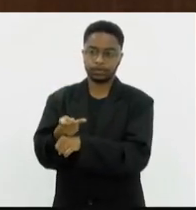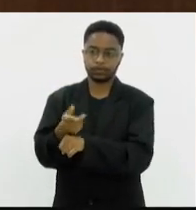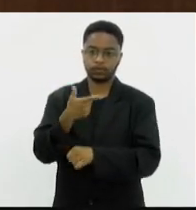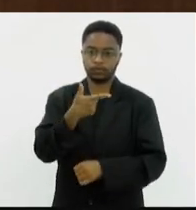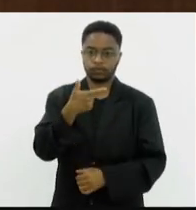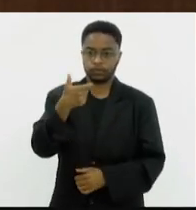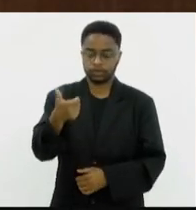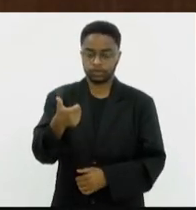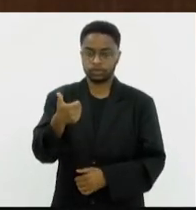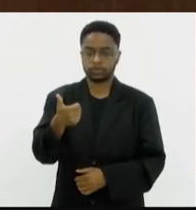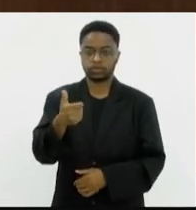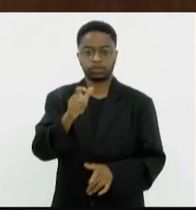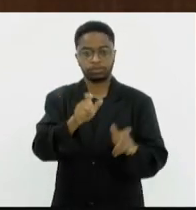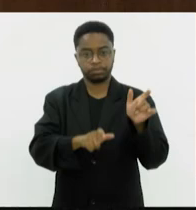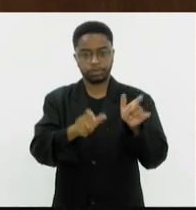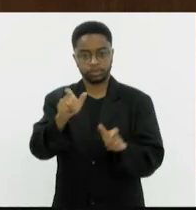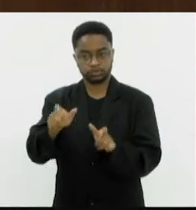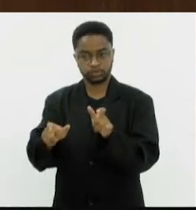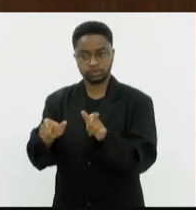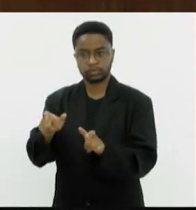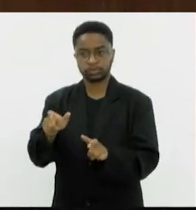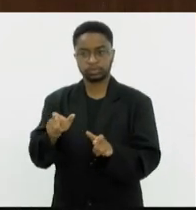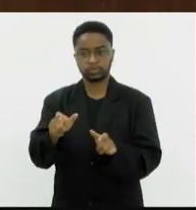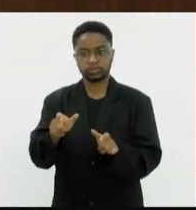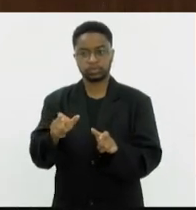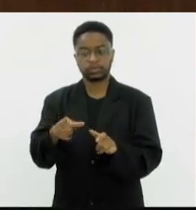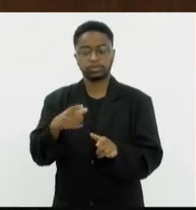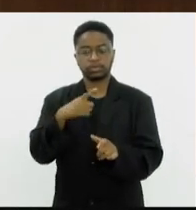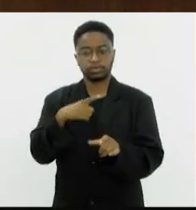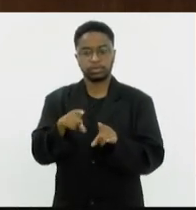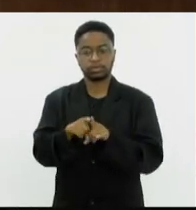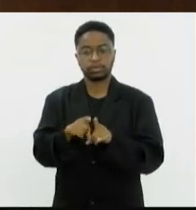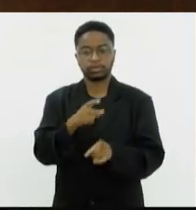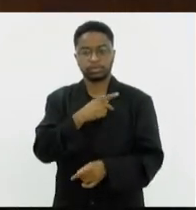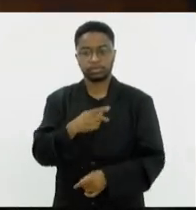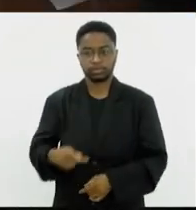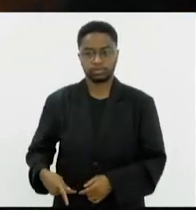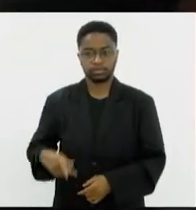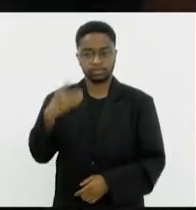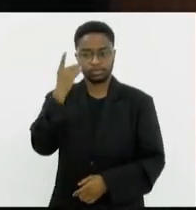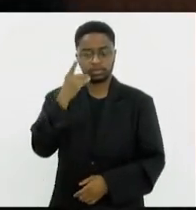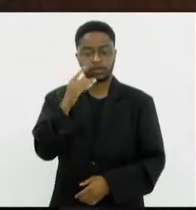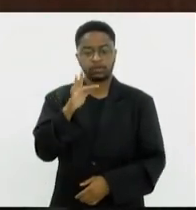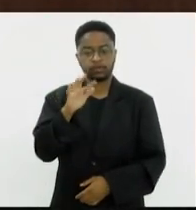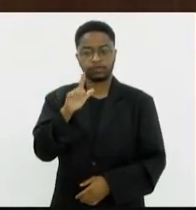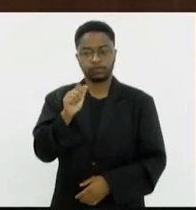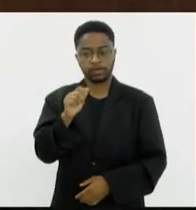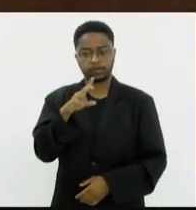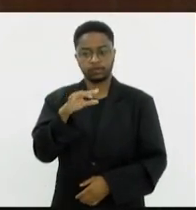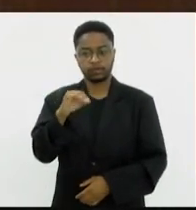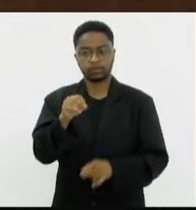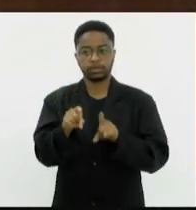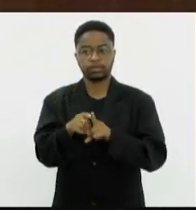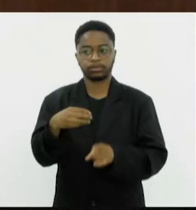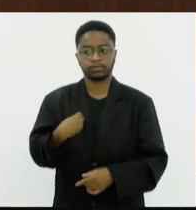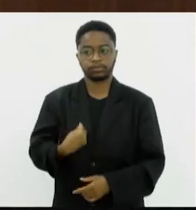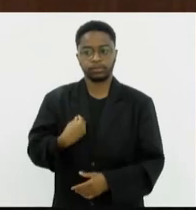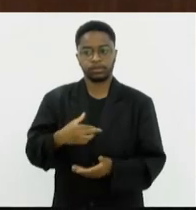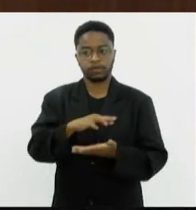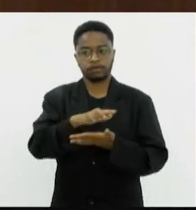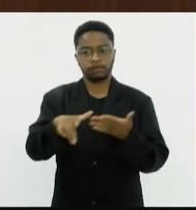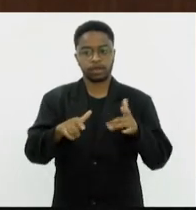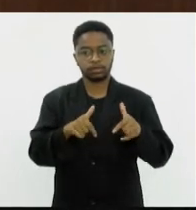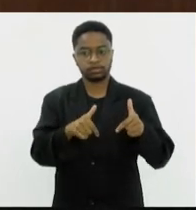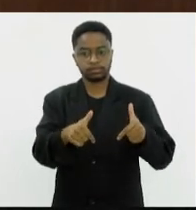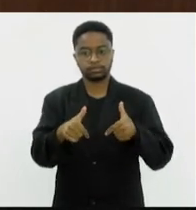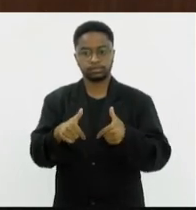21 entidades e personalidades, na qual foi presidida aqui pelo companheiro Flávio Serafini, e teve a presença de vários ativistas,